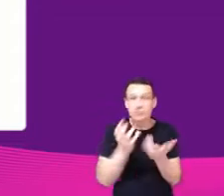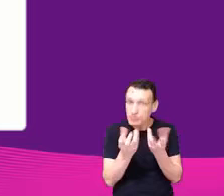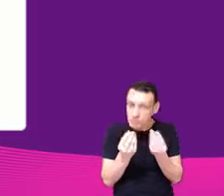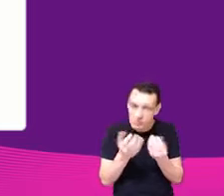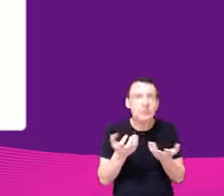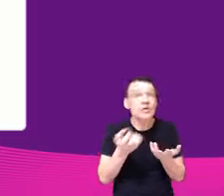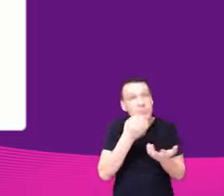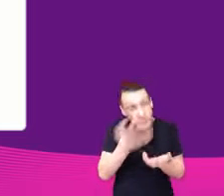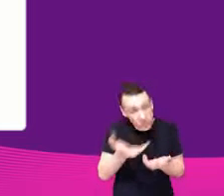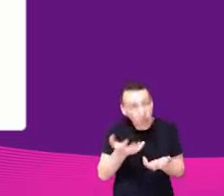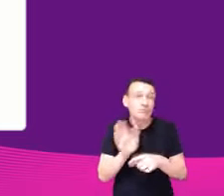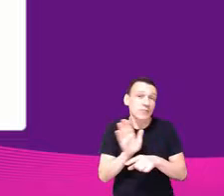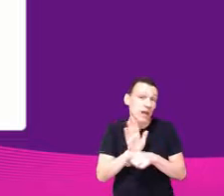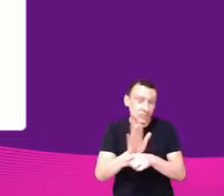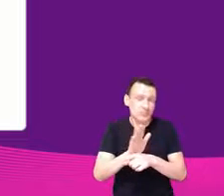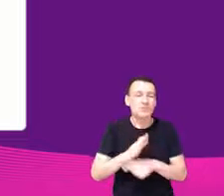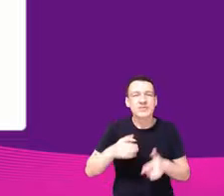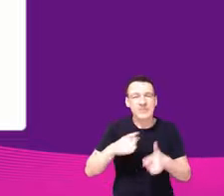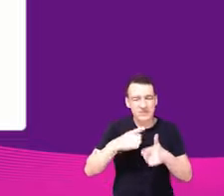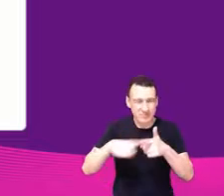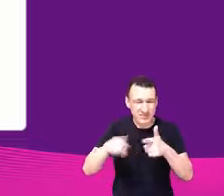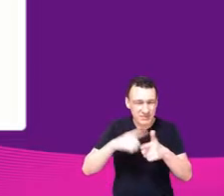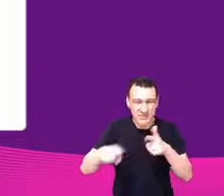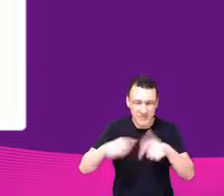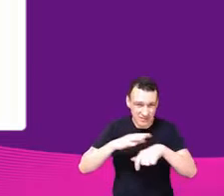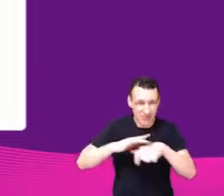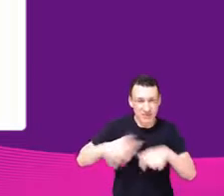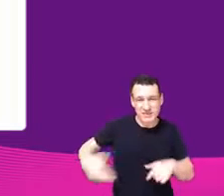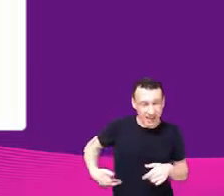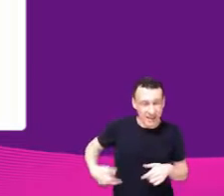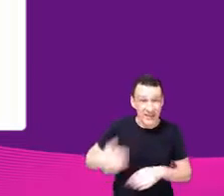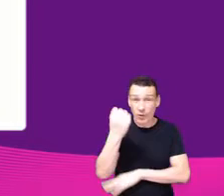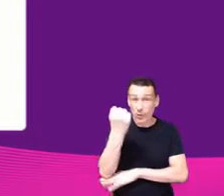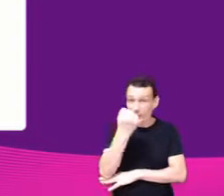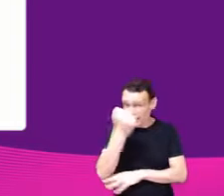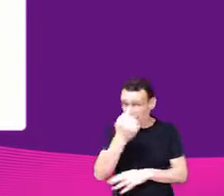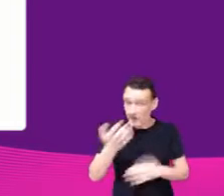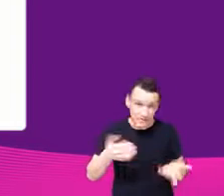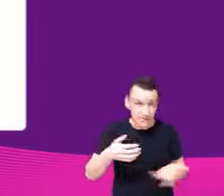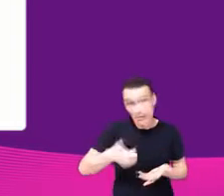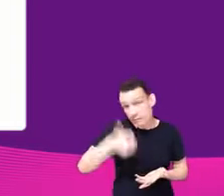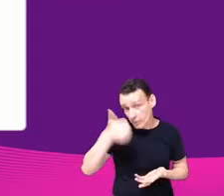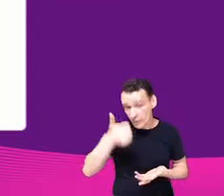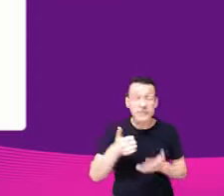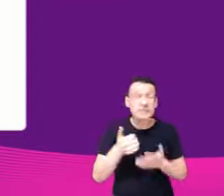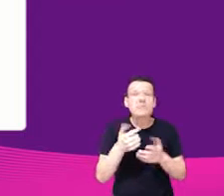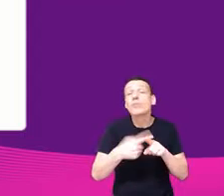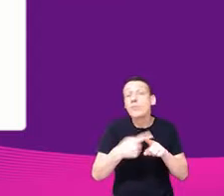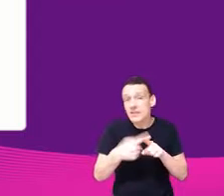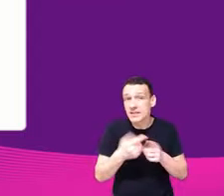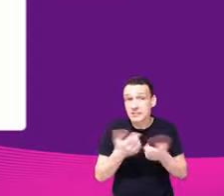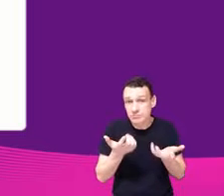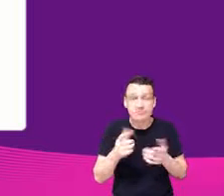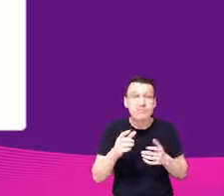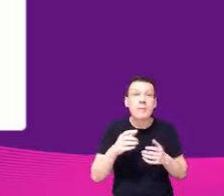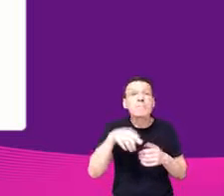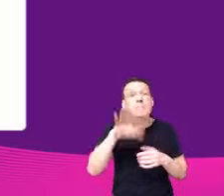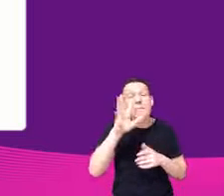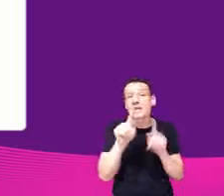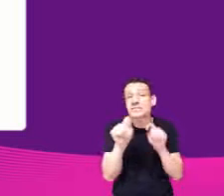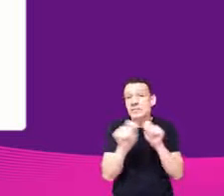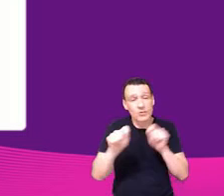doença renal crônica, por ser, né, a medida mais economicamente mais viável para o sistema de